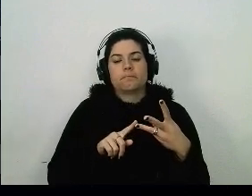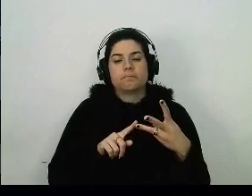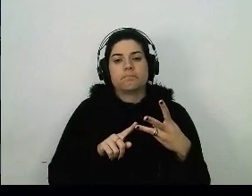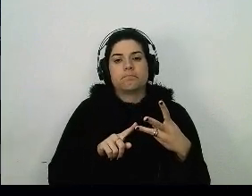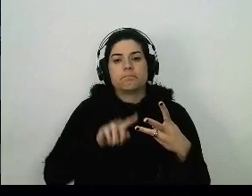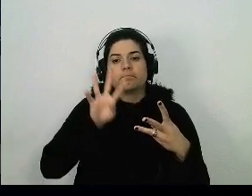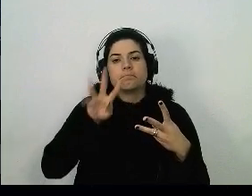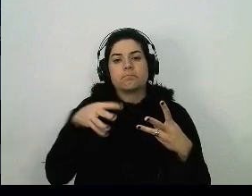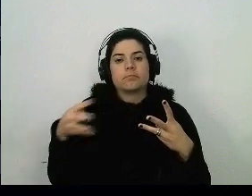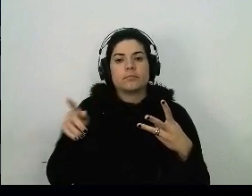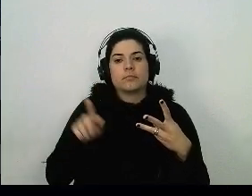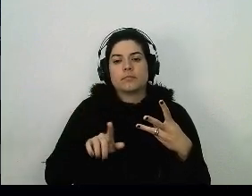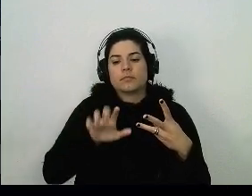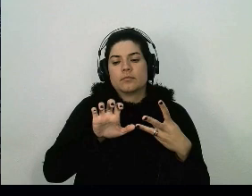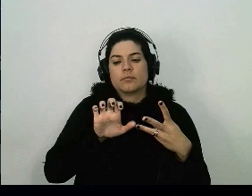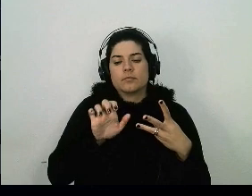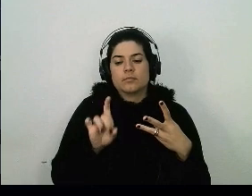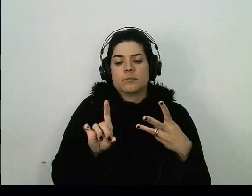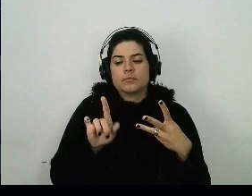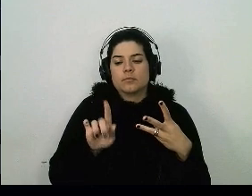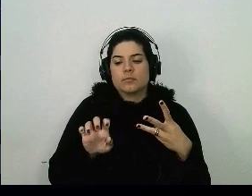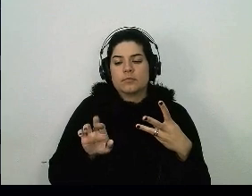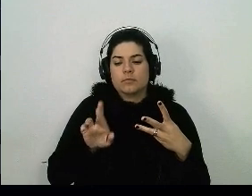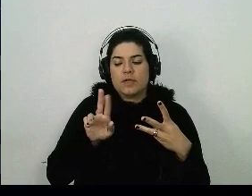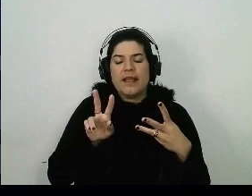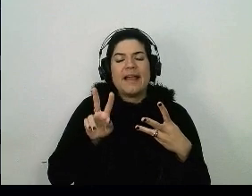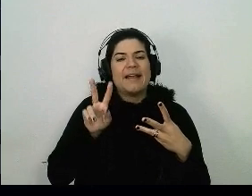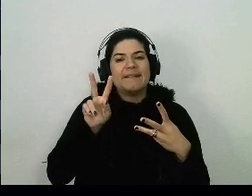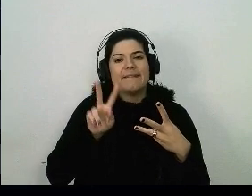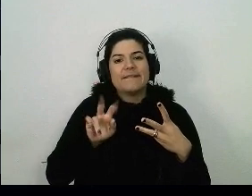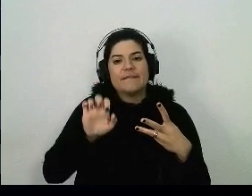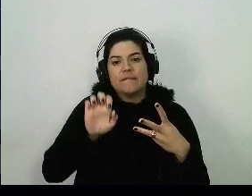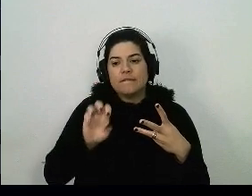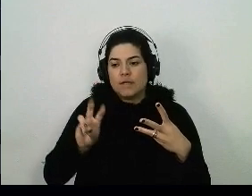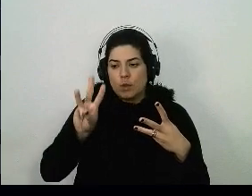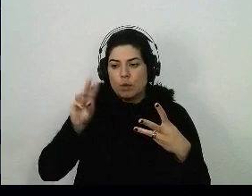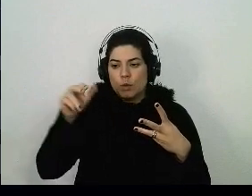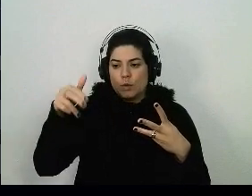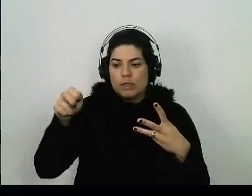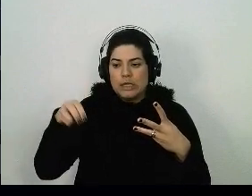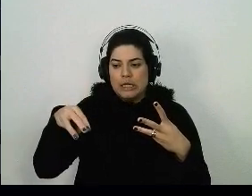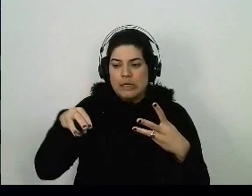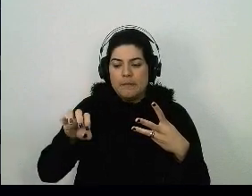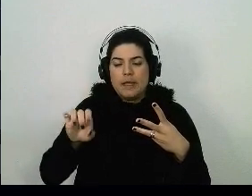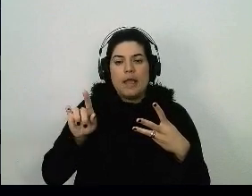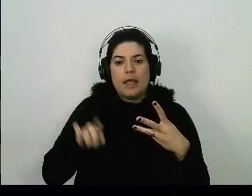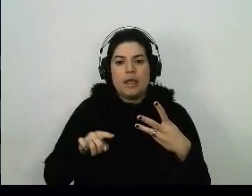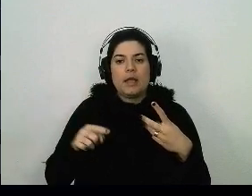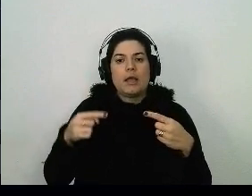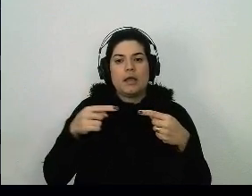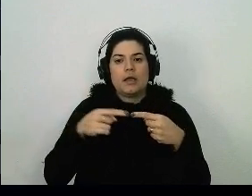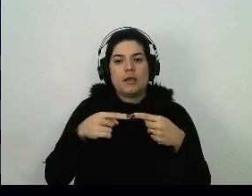Ledger View Name, que é o que normalmente vai para nossa frente.